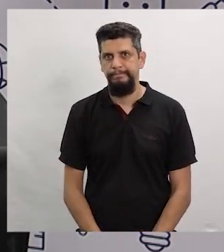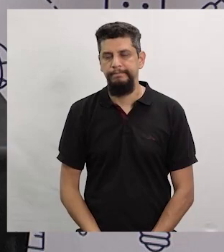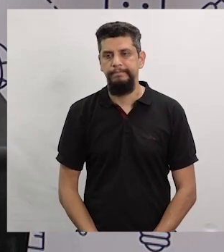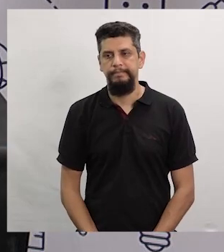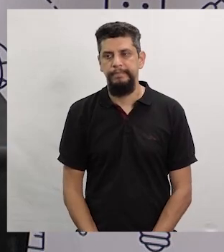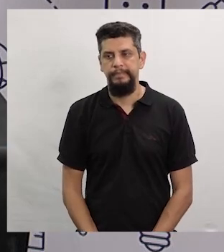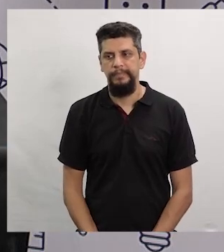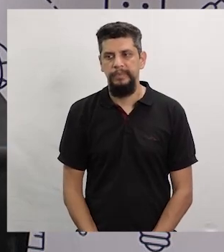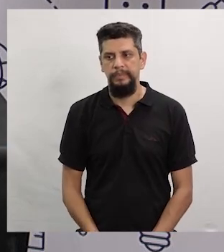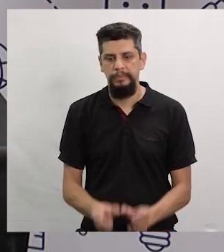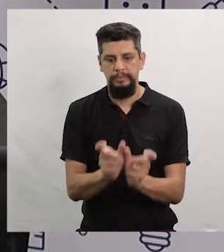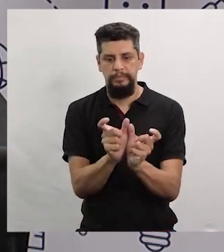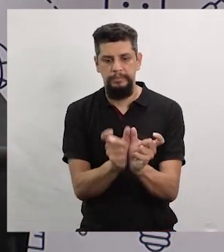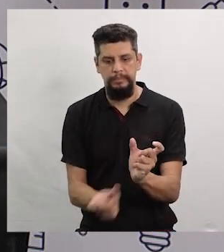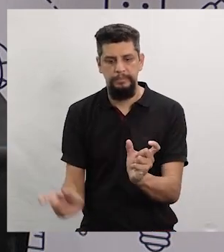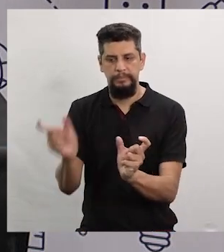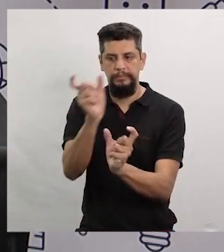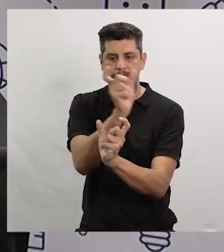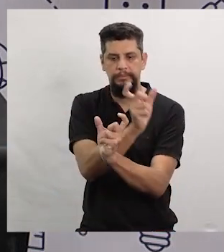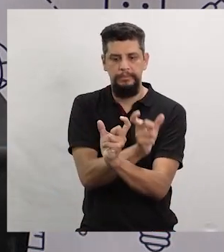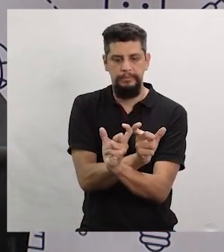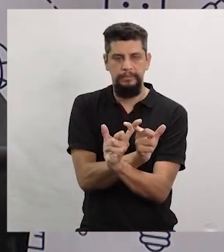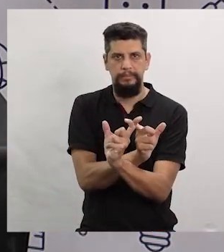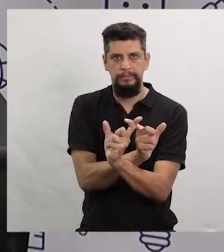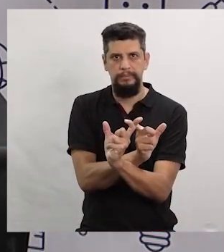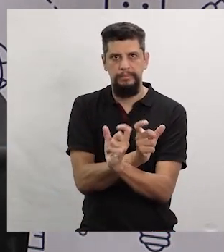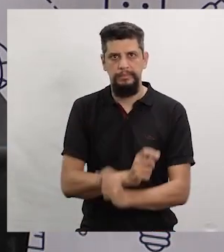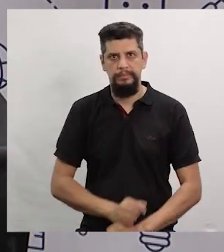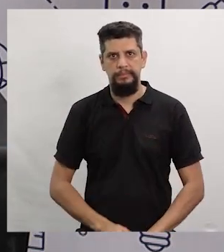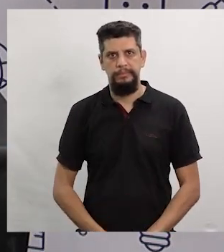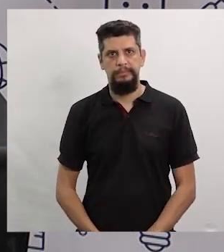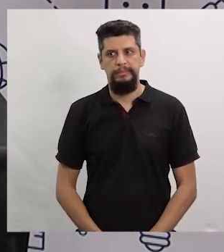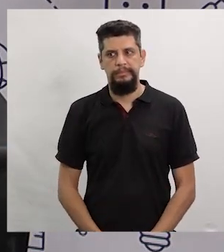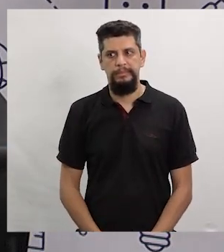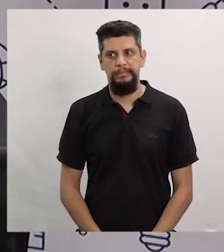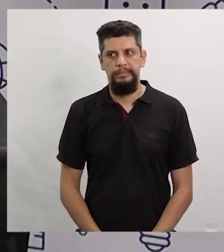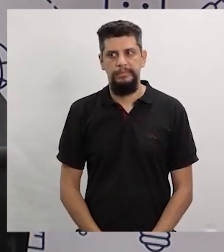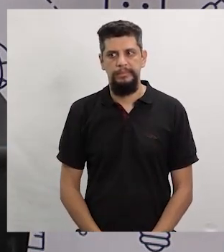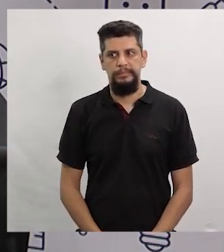vamos lá vou trocar aqui vamos ver se vai dar certo